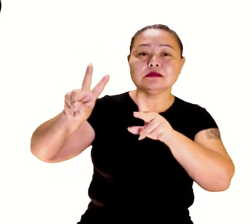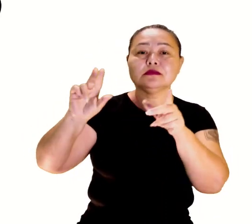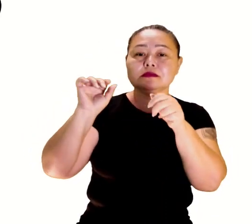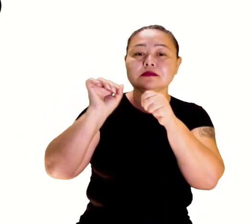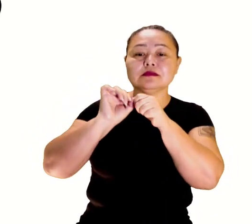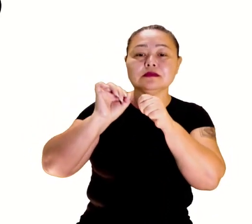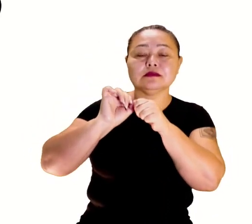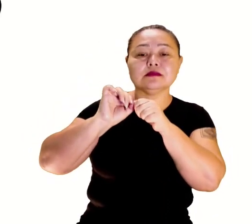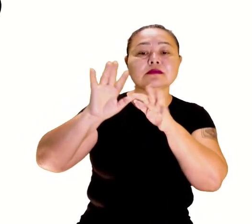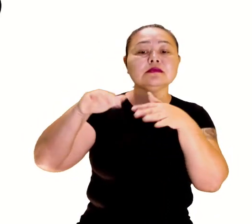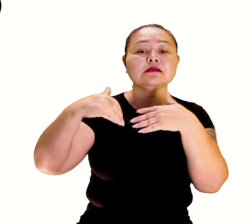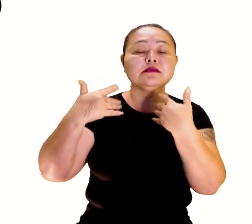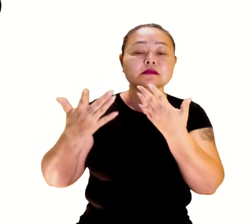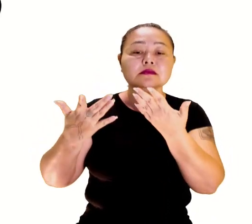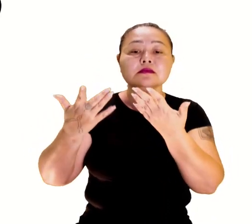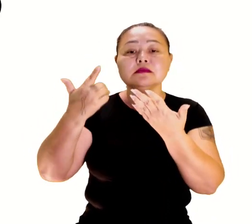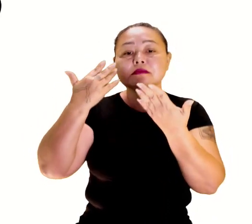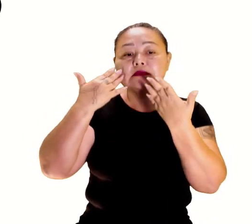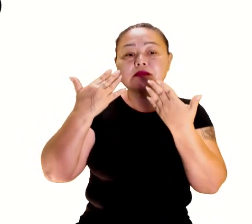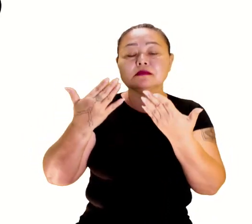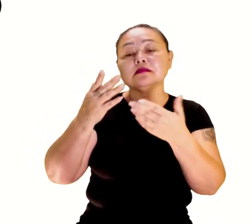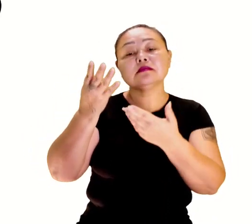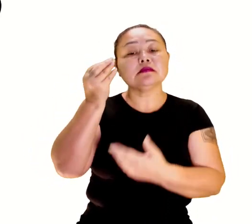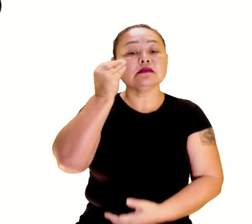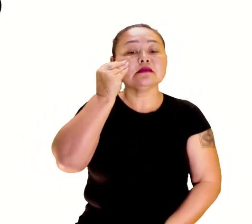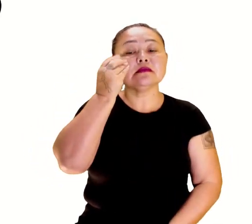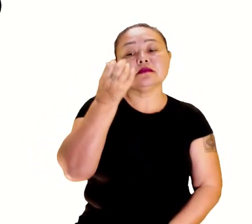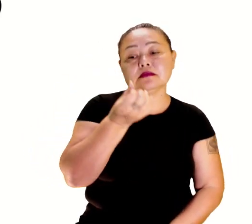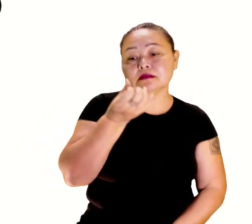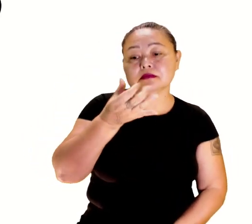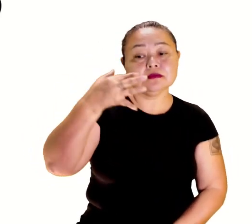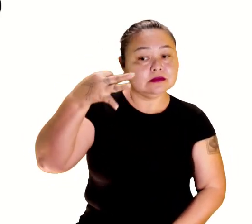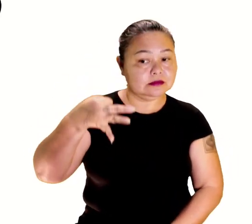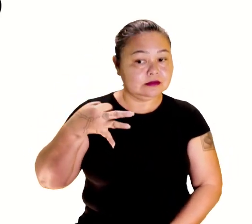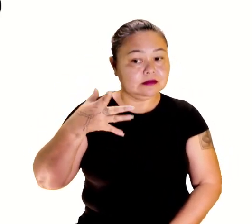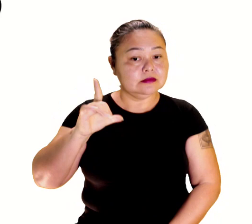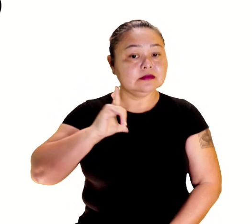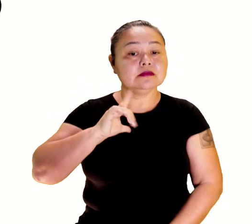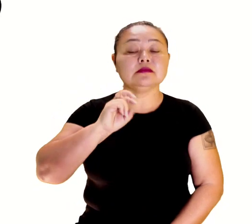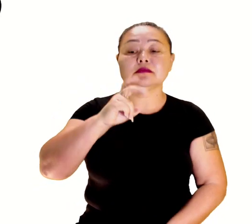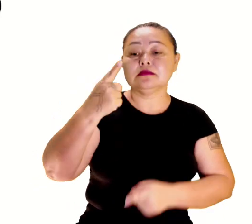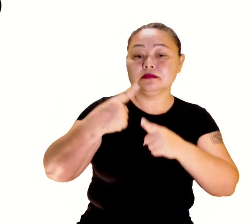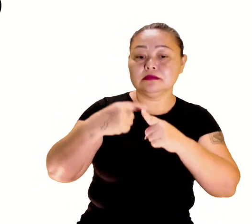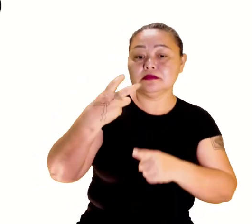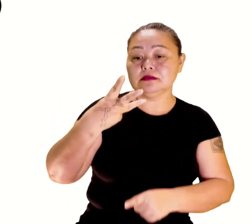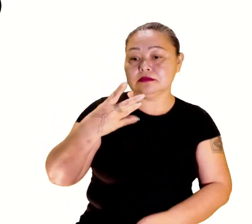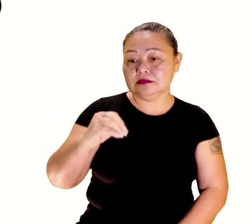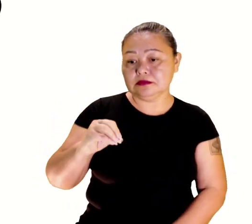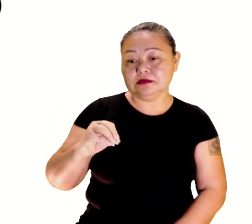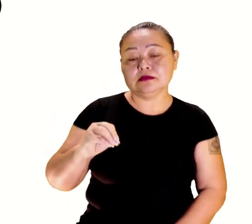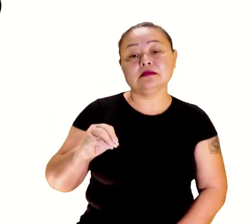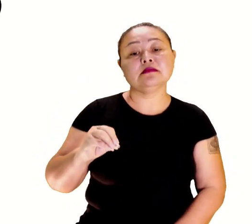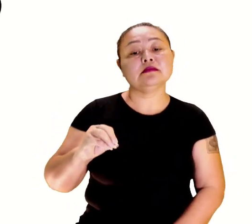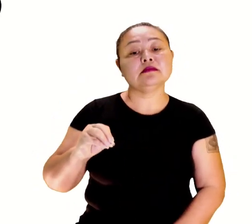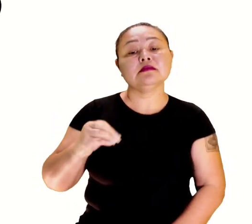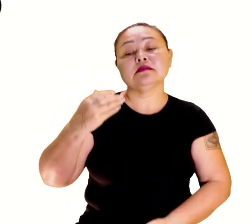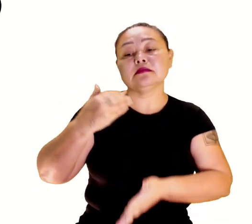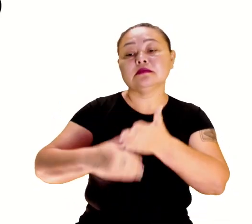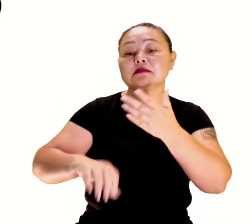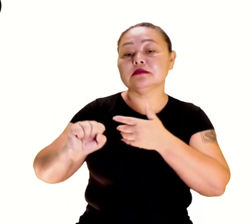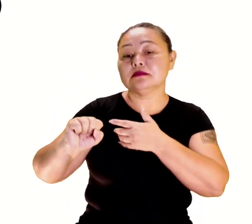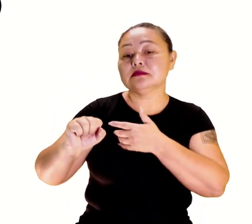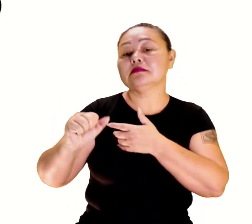A gente está tirando a prova real para verificar se esse 6 está correto. 5 vezes 6? 30. Menos 8. 2